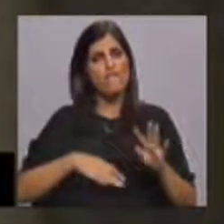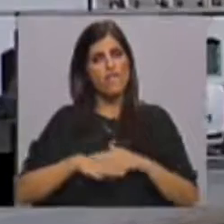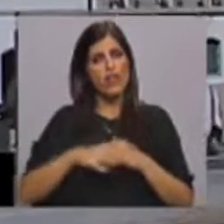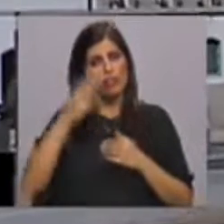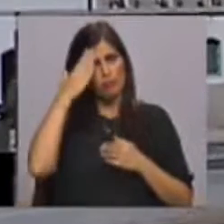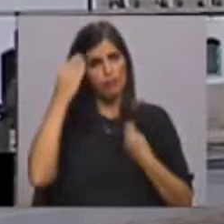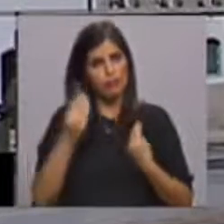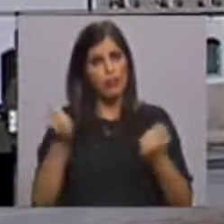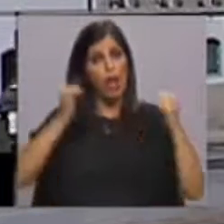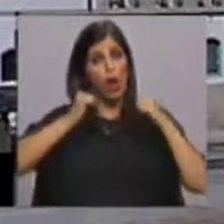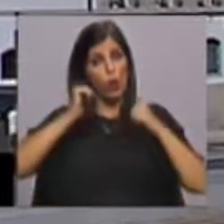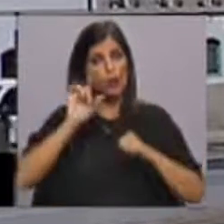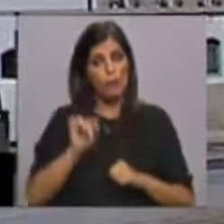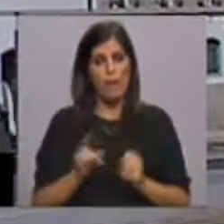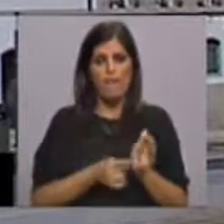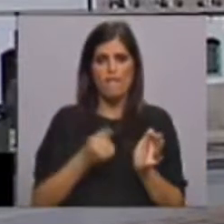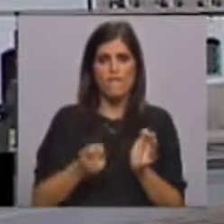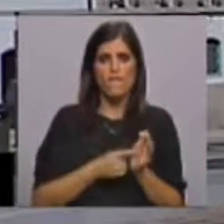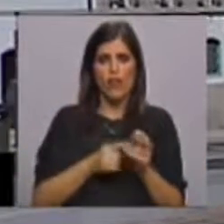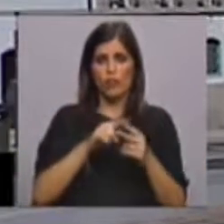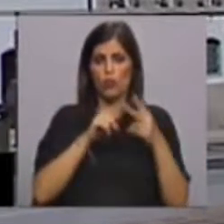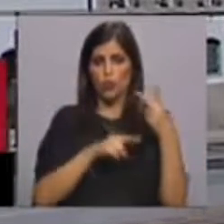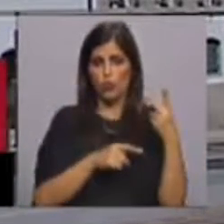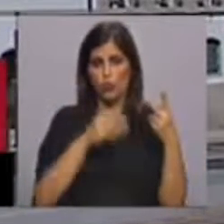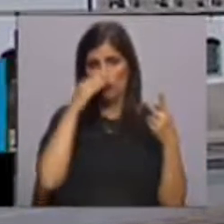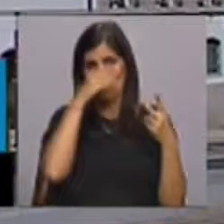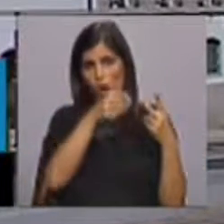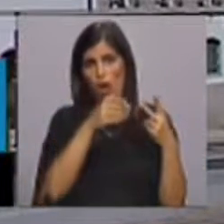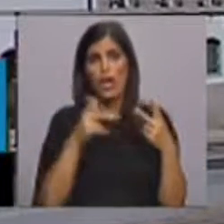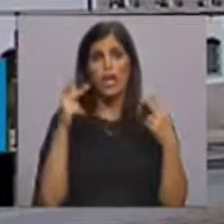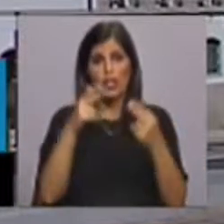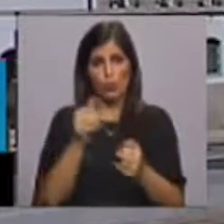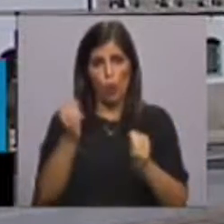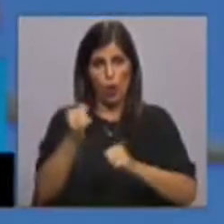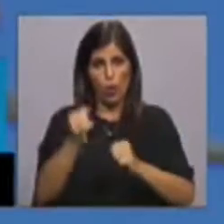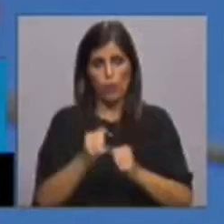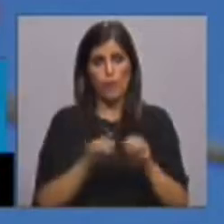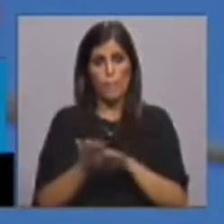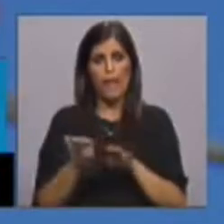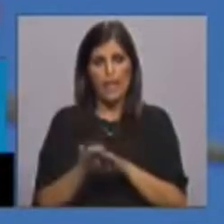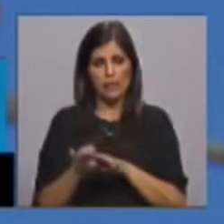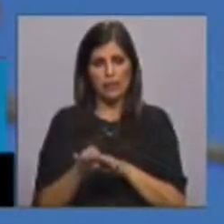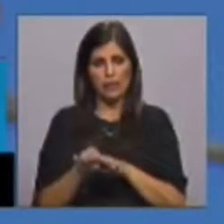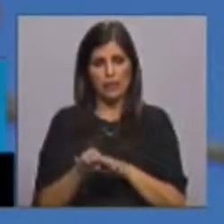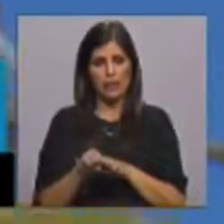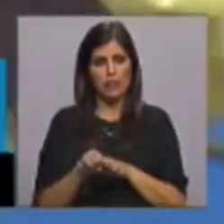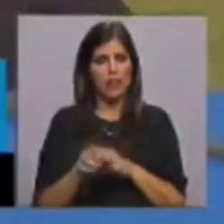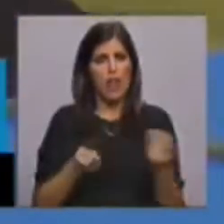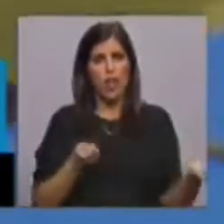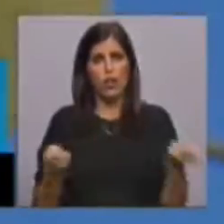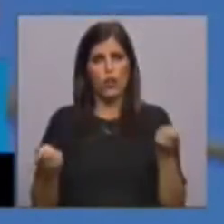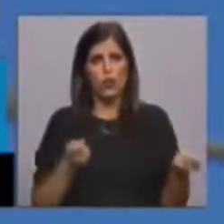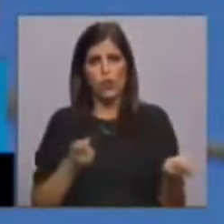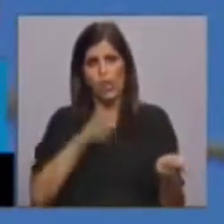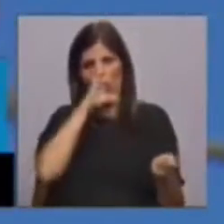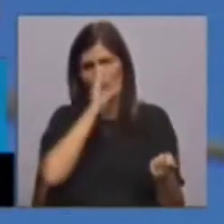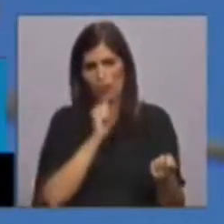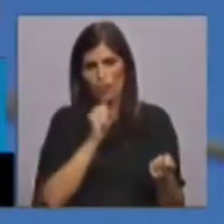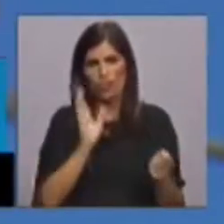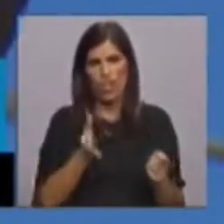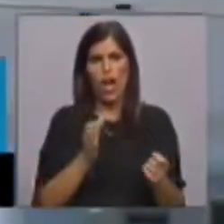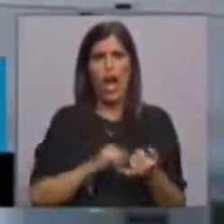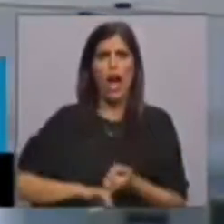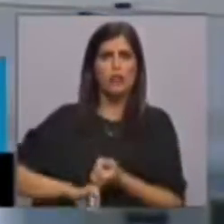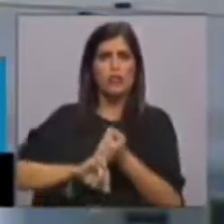consenso faltaram as duas acusam agora os críticos de um acordo que na prática estava já a ser negociado entre o governo ea associação